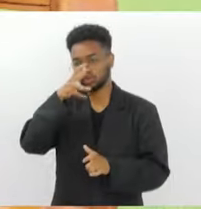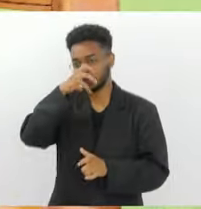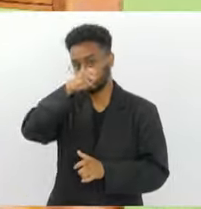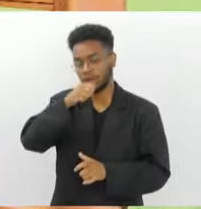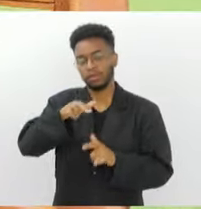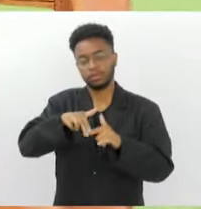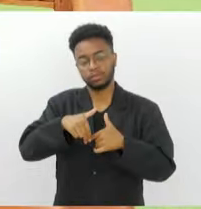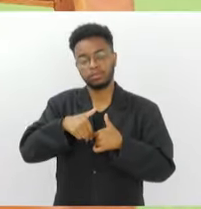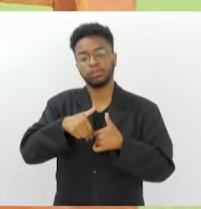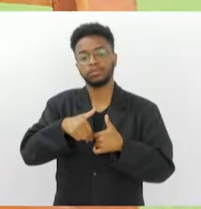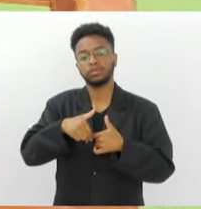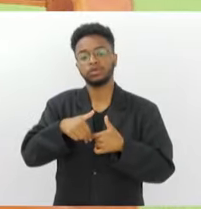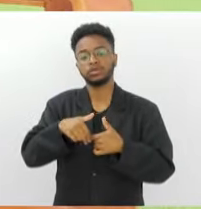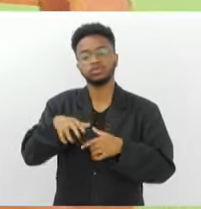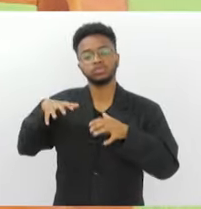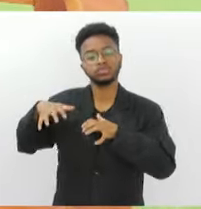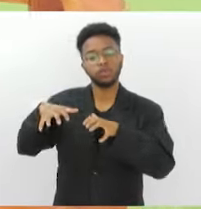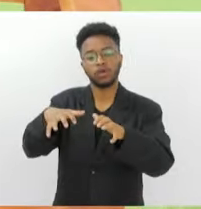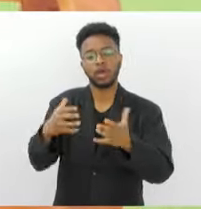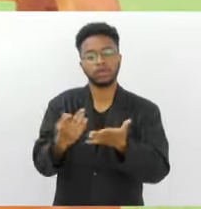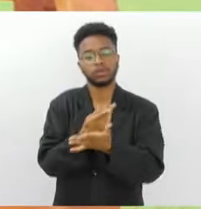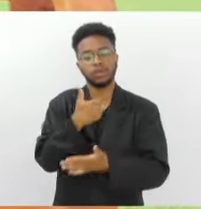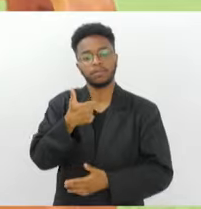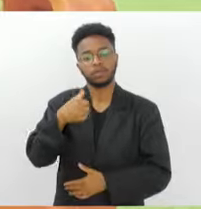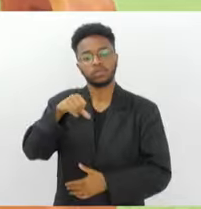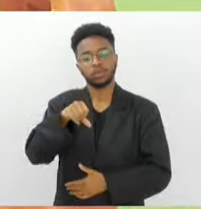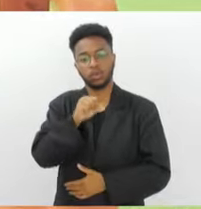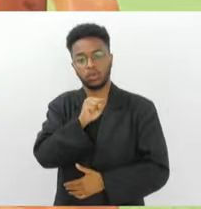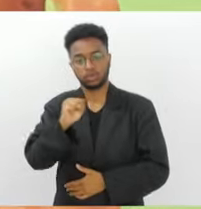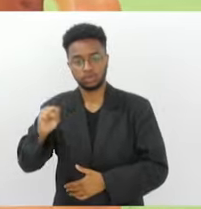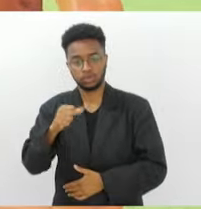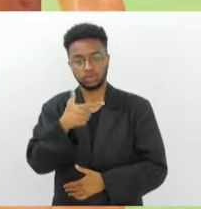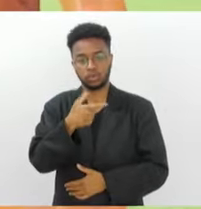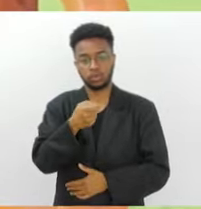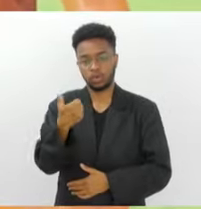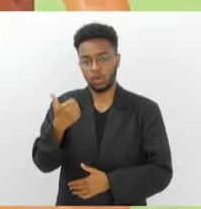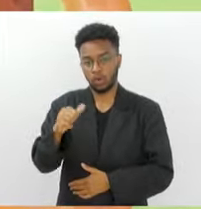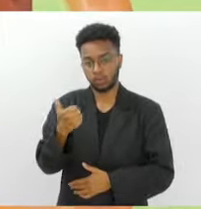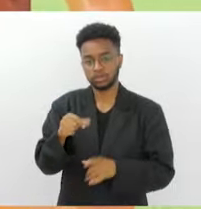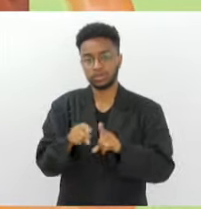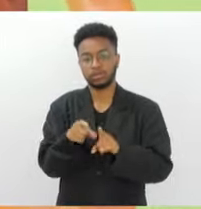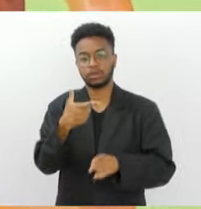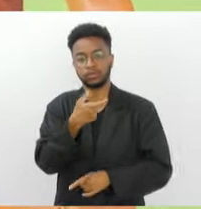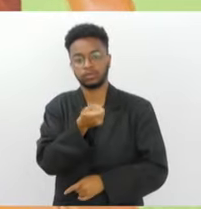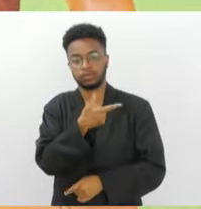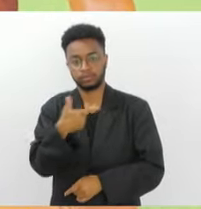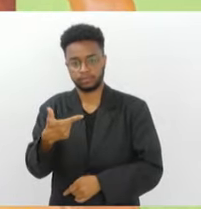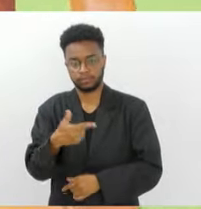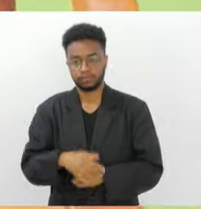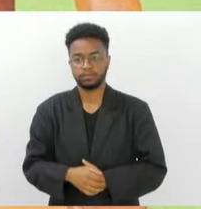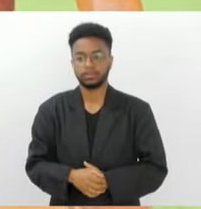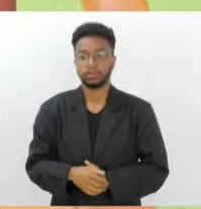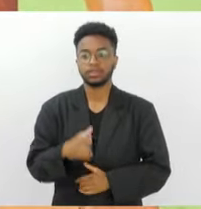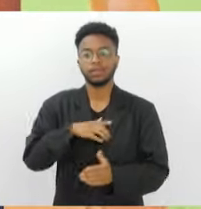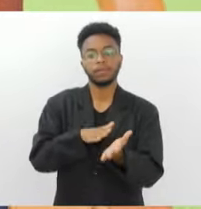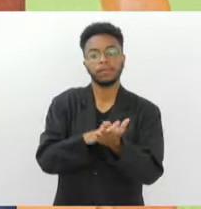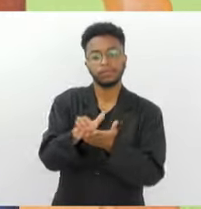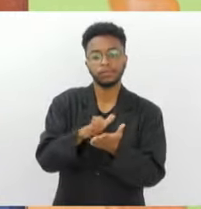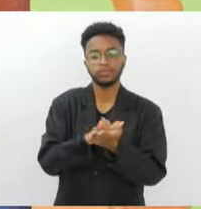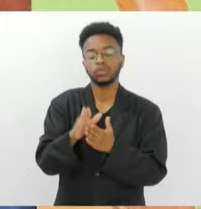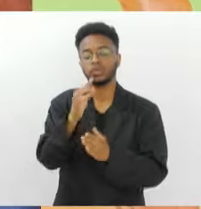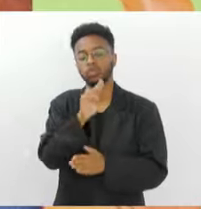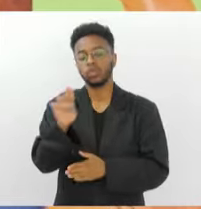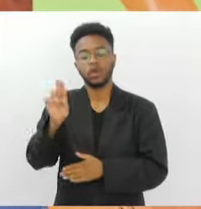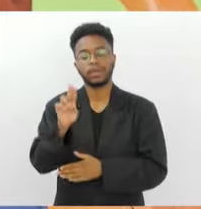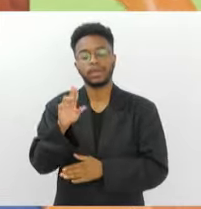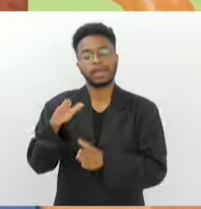registradas no município nos anos de 1988, 2011 e 2022. A publicação, intitulada Caminhos